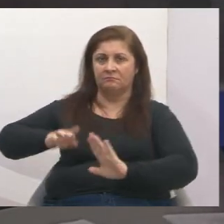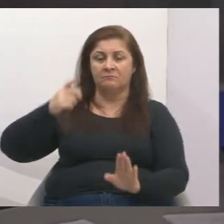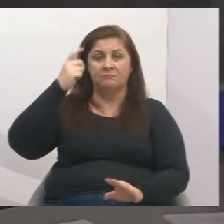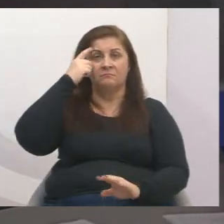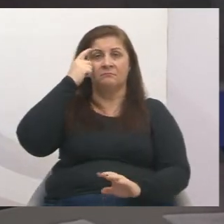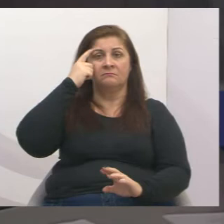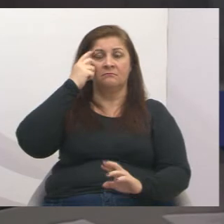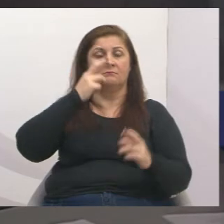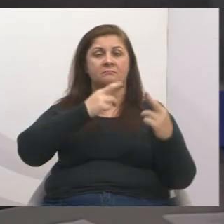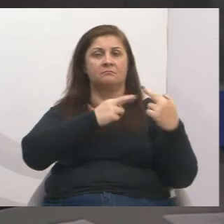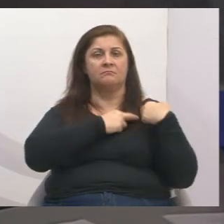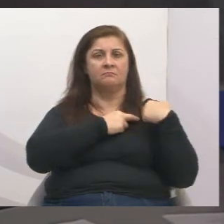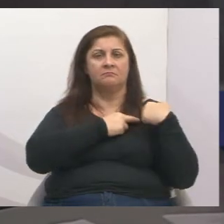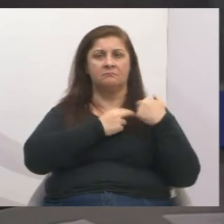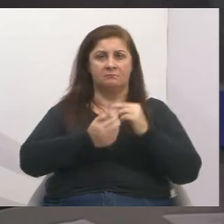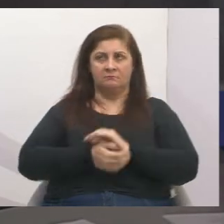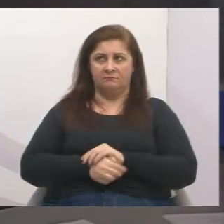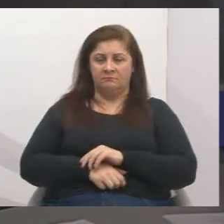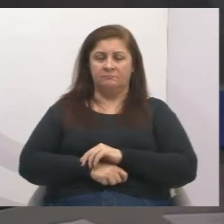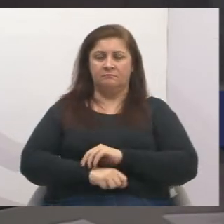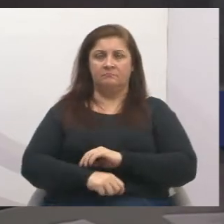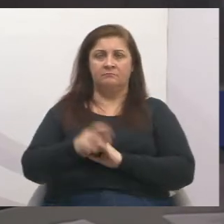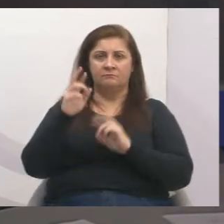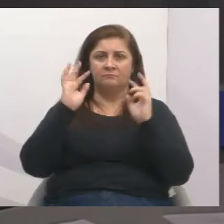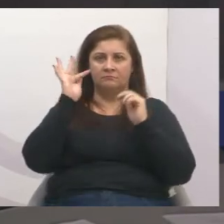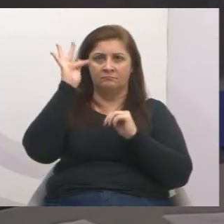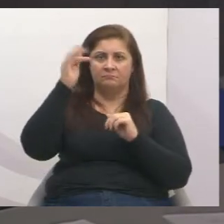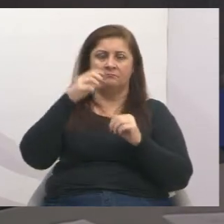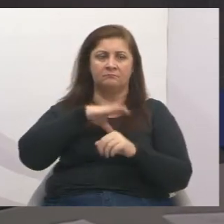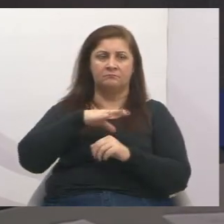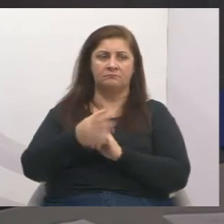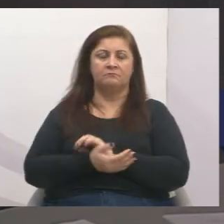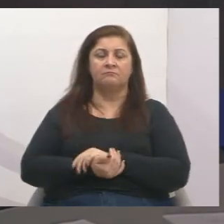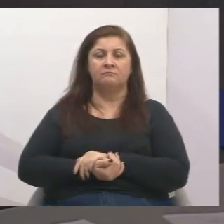com responsabilidade no futuro da cidade.